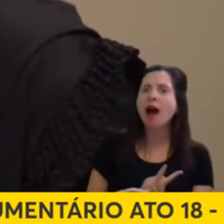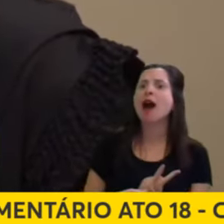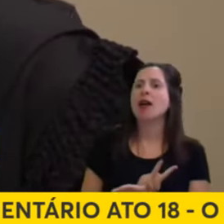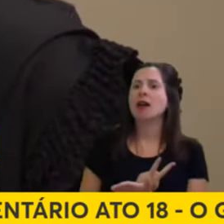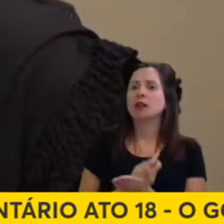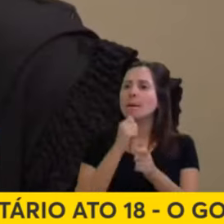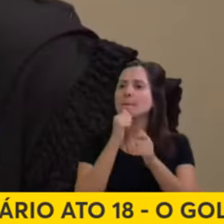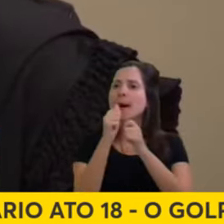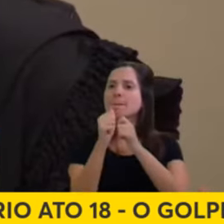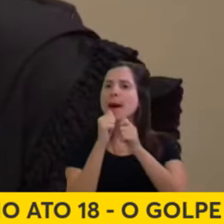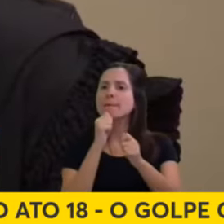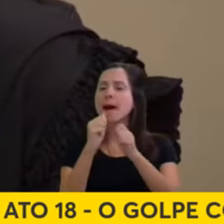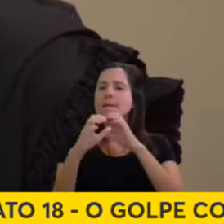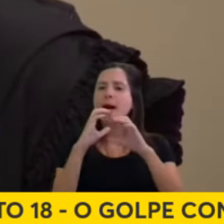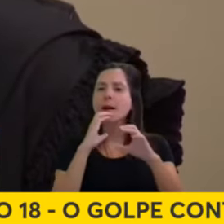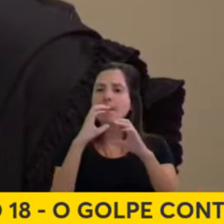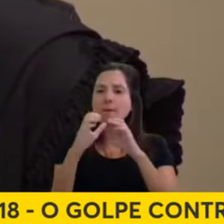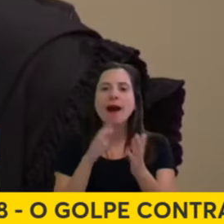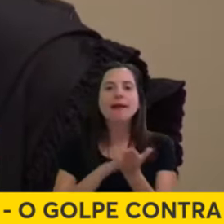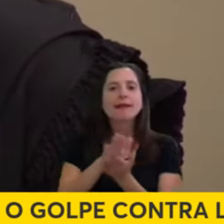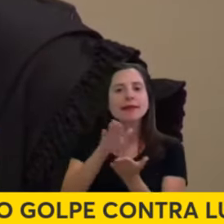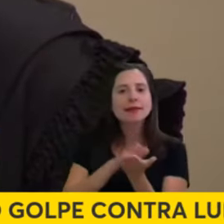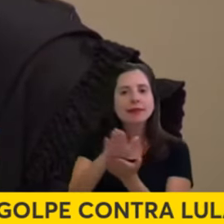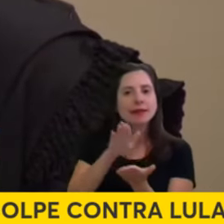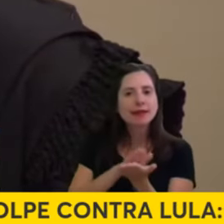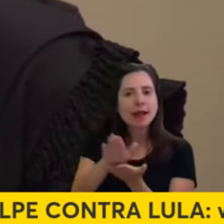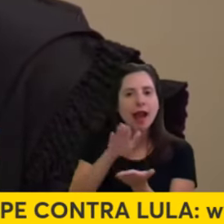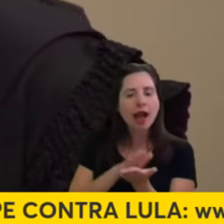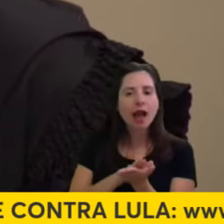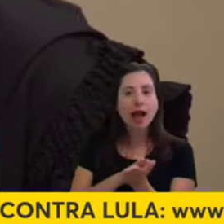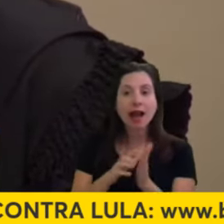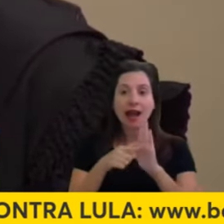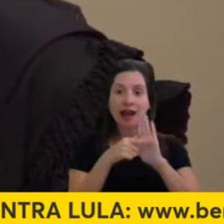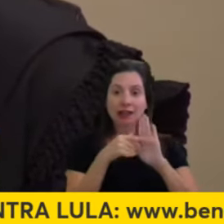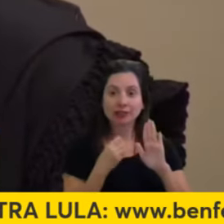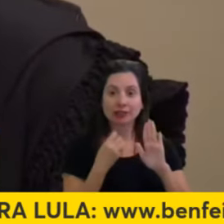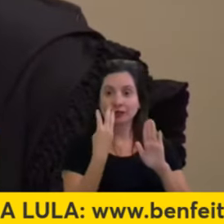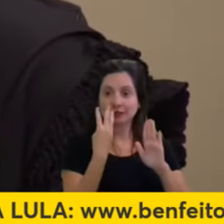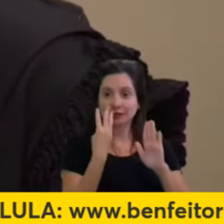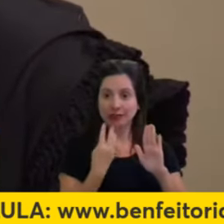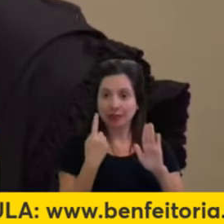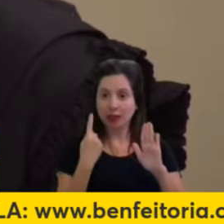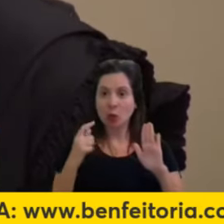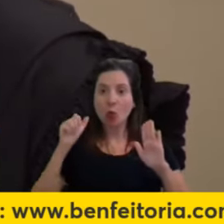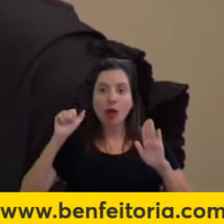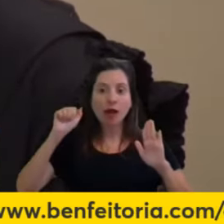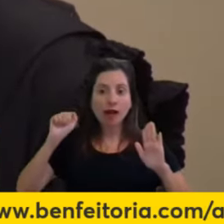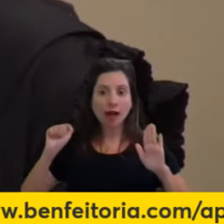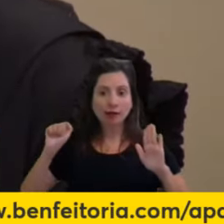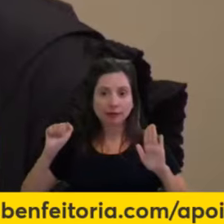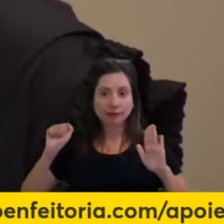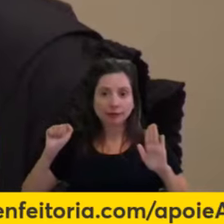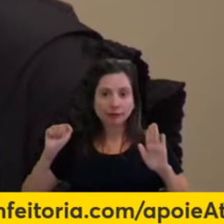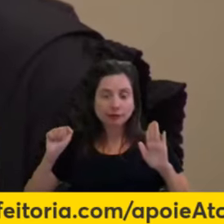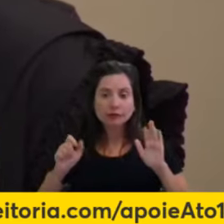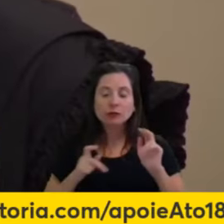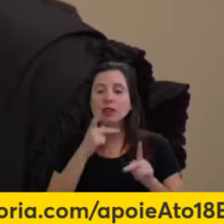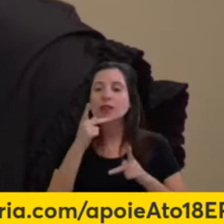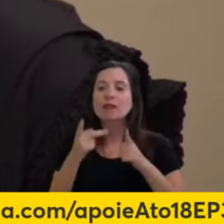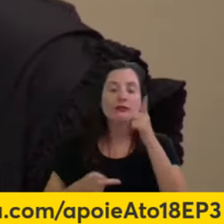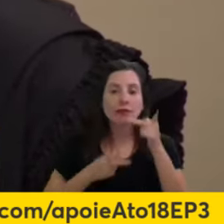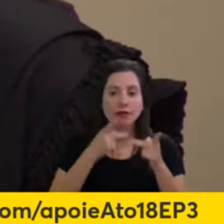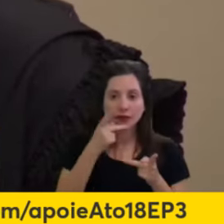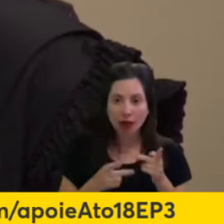regularidades na captação e gastos de recursos na campanha Com base no artigo 30 a da Lei 9504 No que diz respeito às preliminares